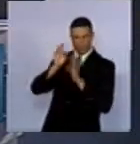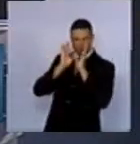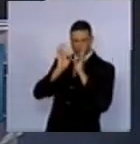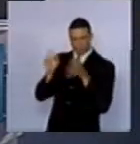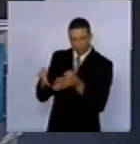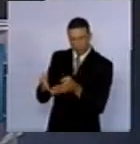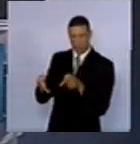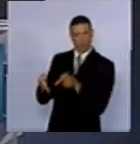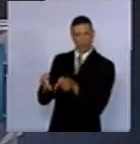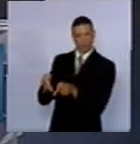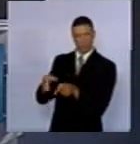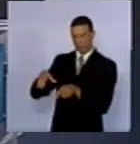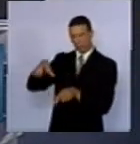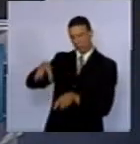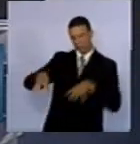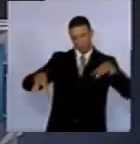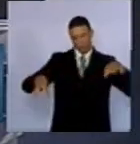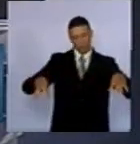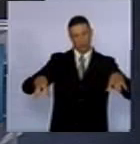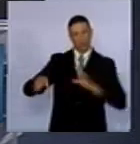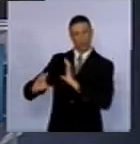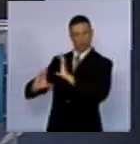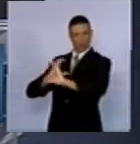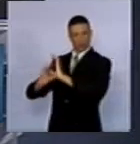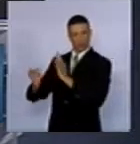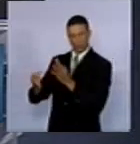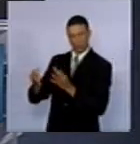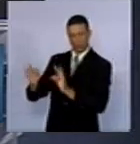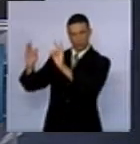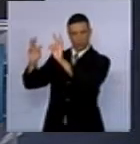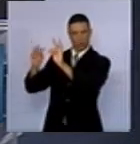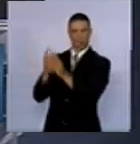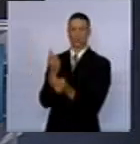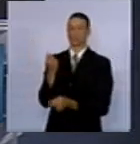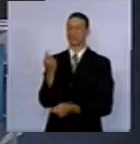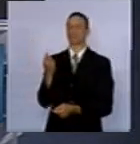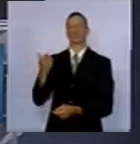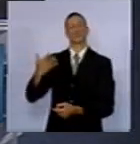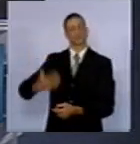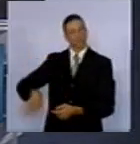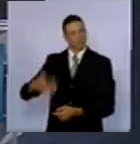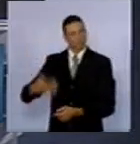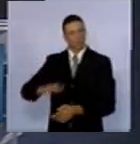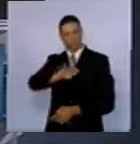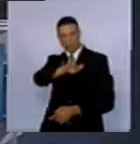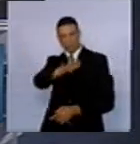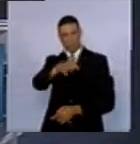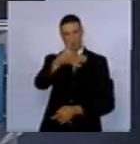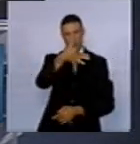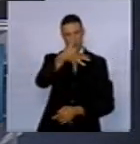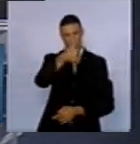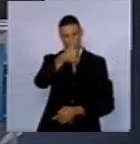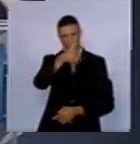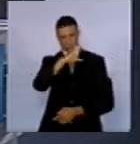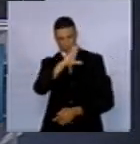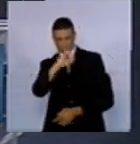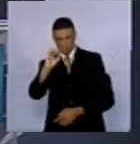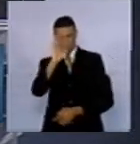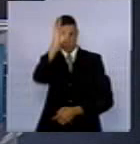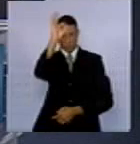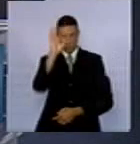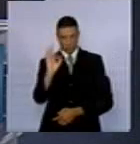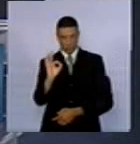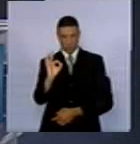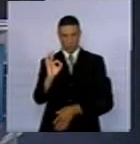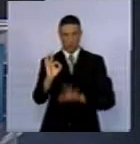que o setor de Quitéria comunicações tem um peso econômico de 100% desse mercado que representa